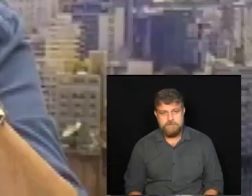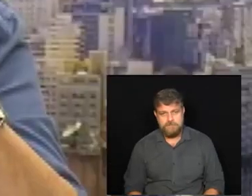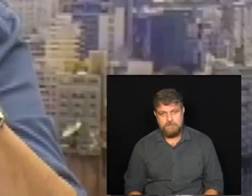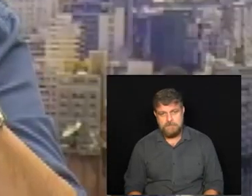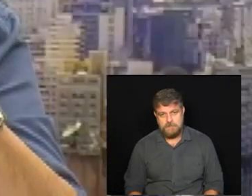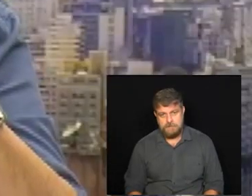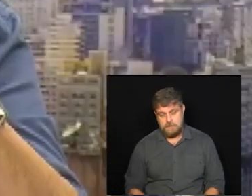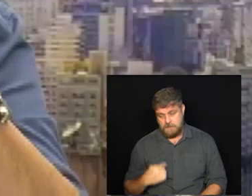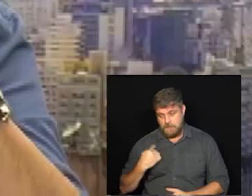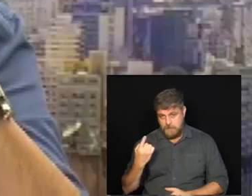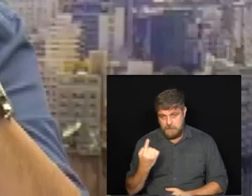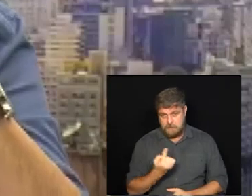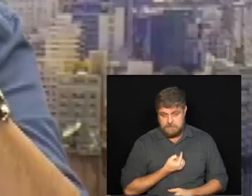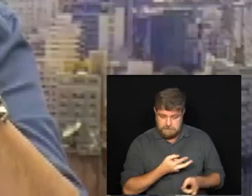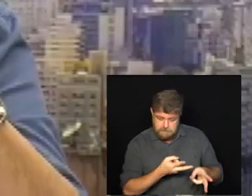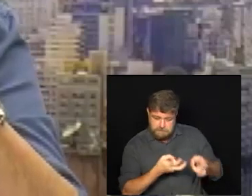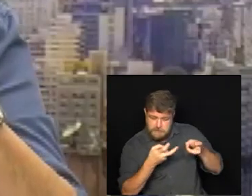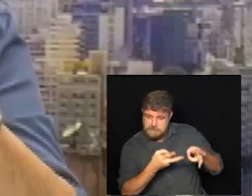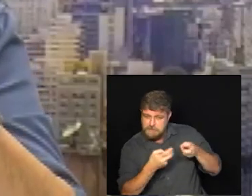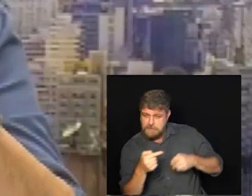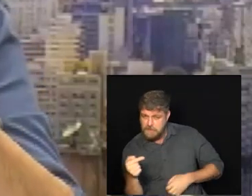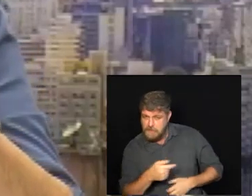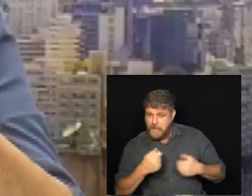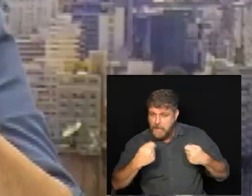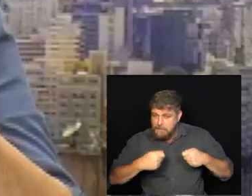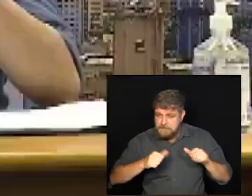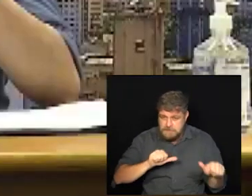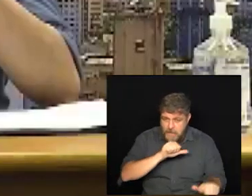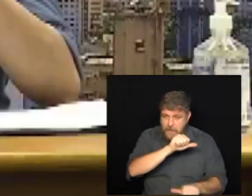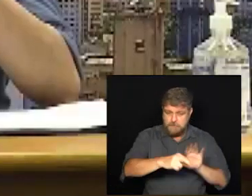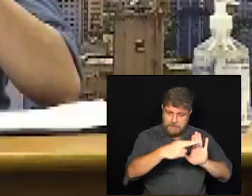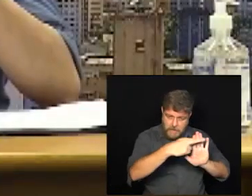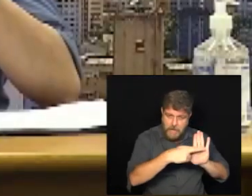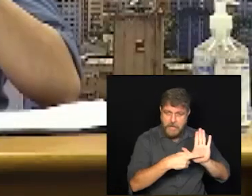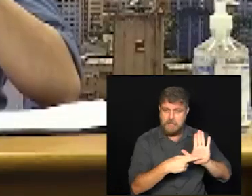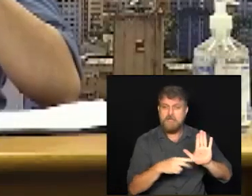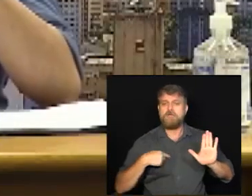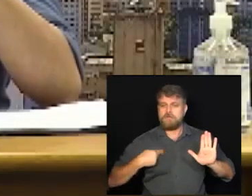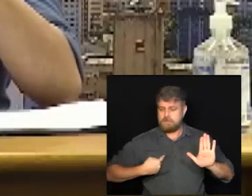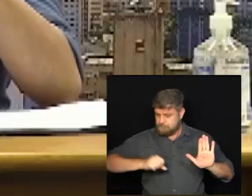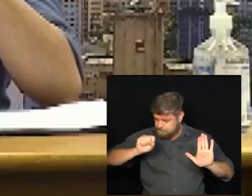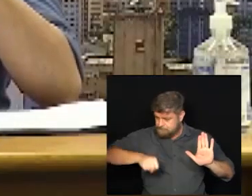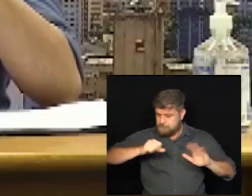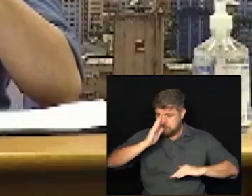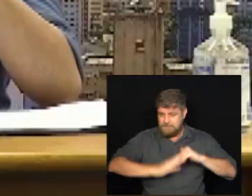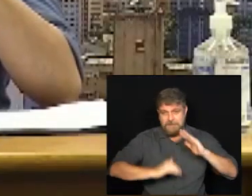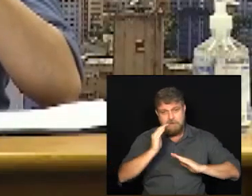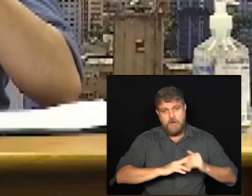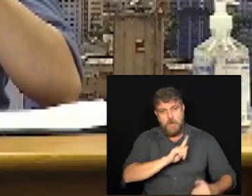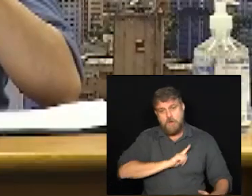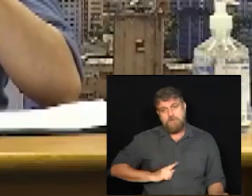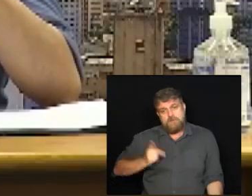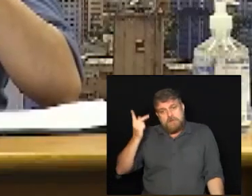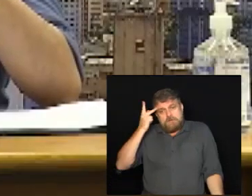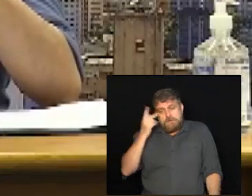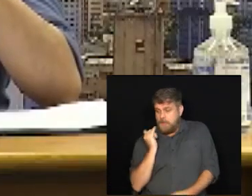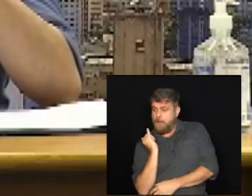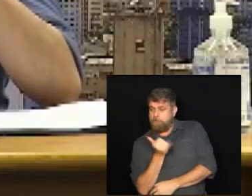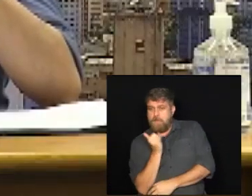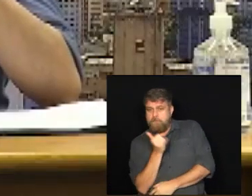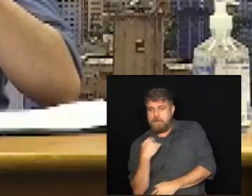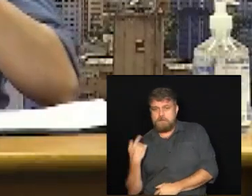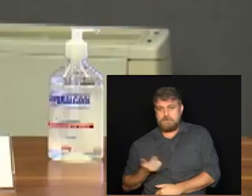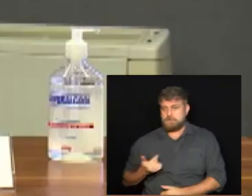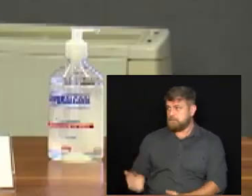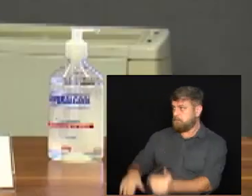E se nós notarmos que há necessidade de mudança nos critérios, nós vamos mudar. Agora, se o governo do estado anunciar, a gente